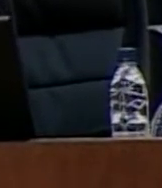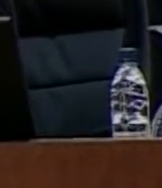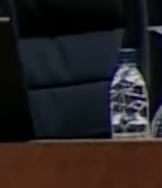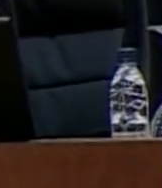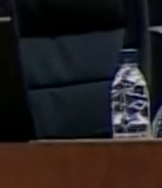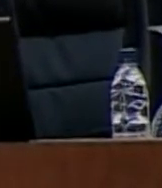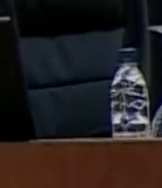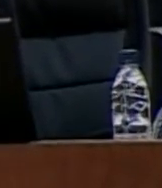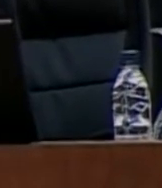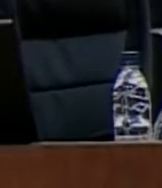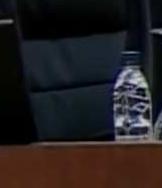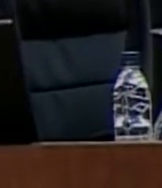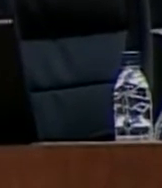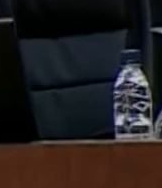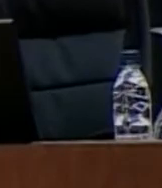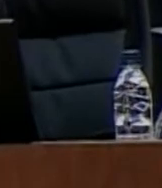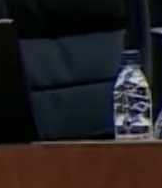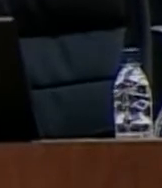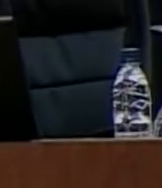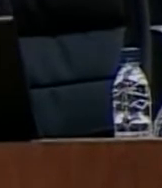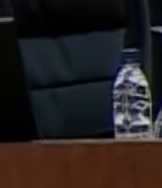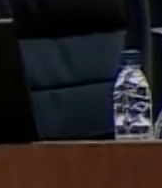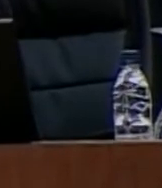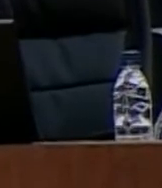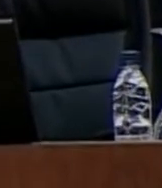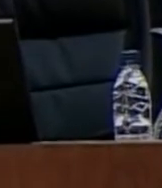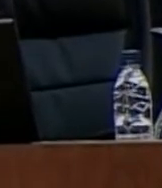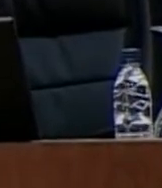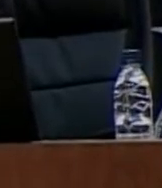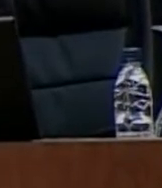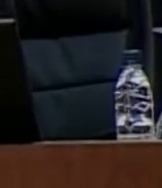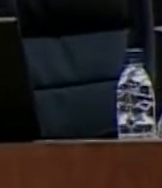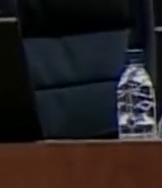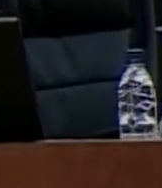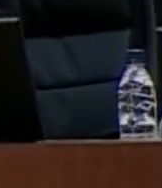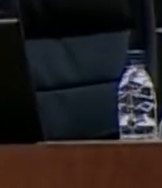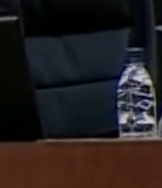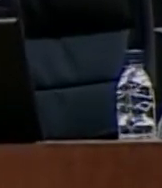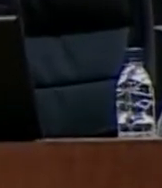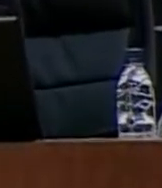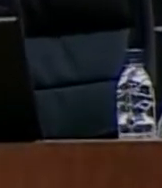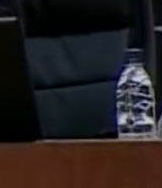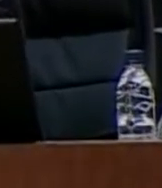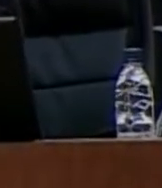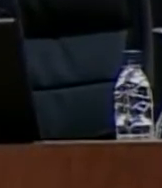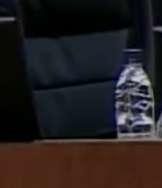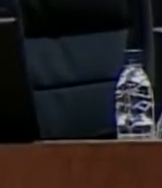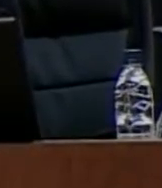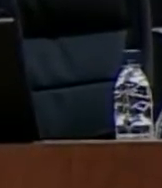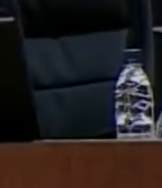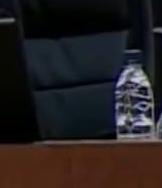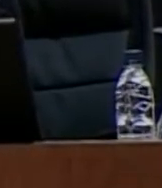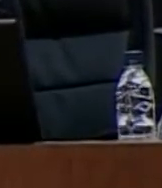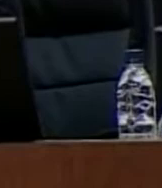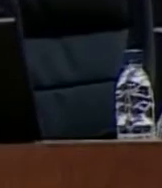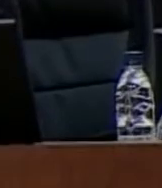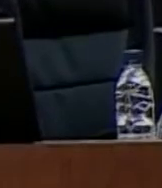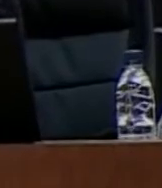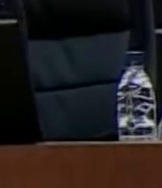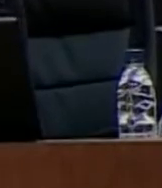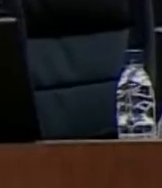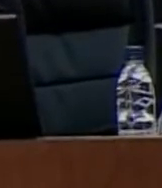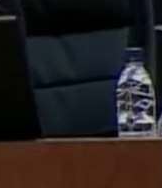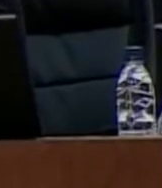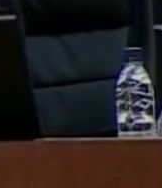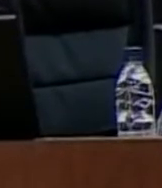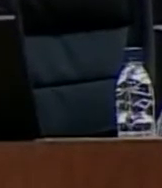Primeiro, porque trata-se da formalização de um espaço de decisão política, de